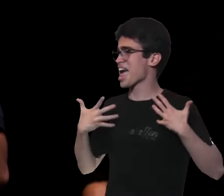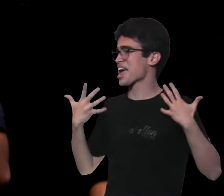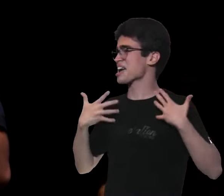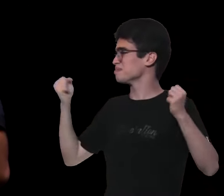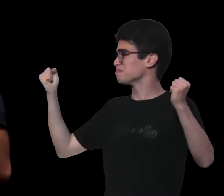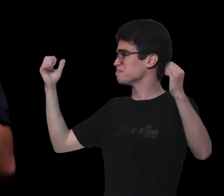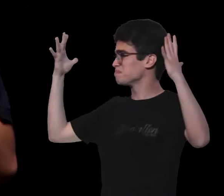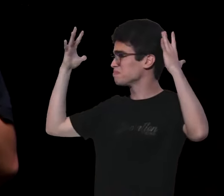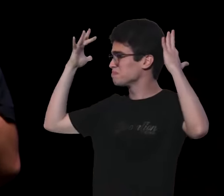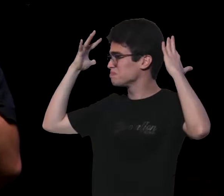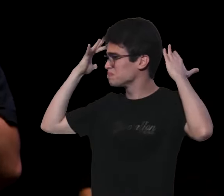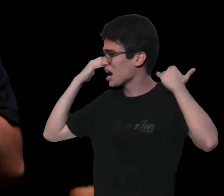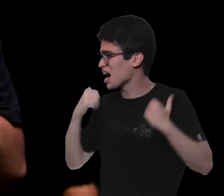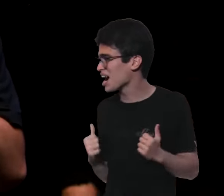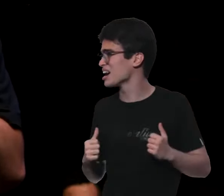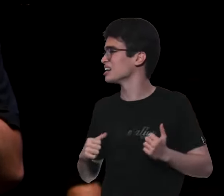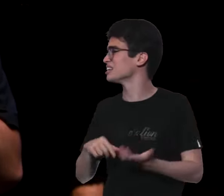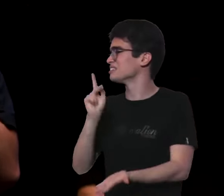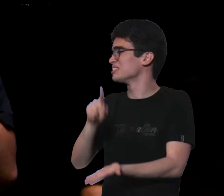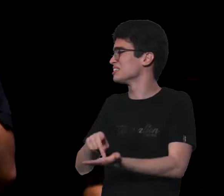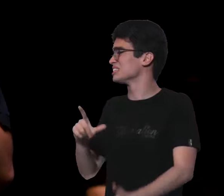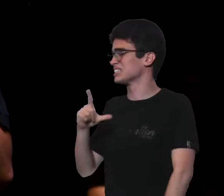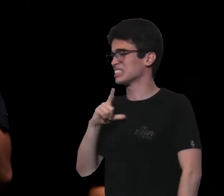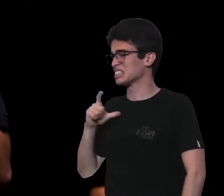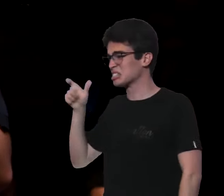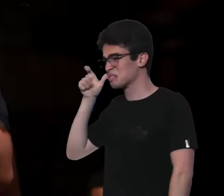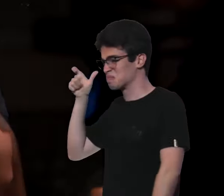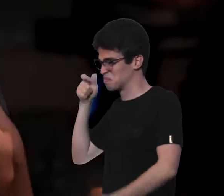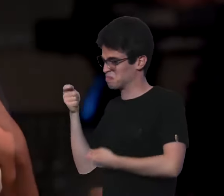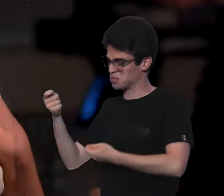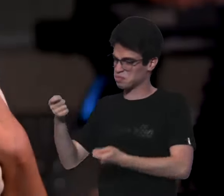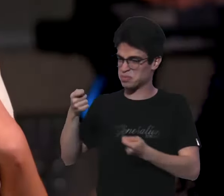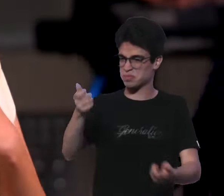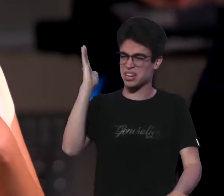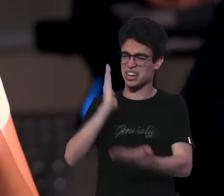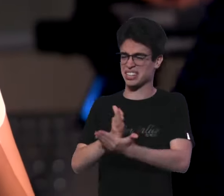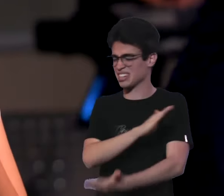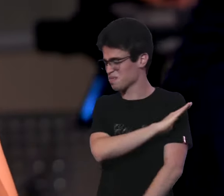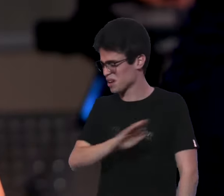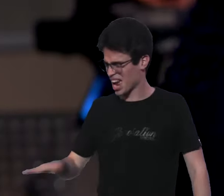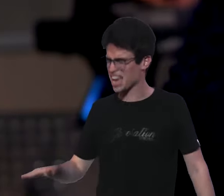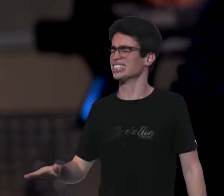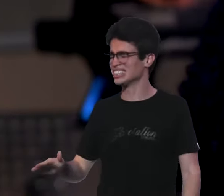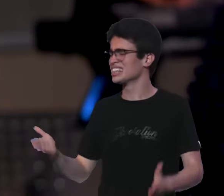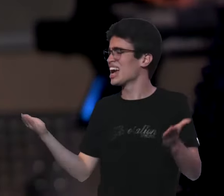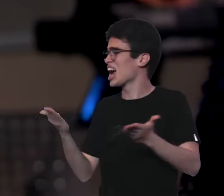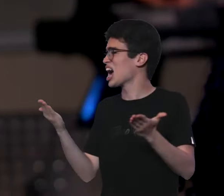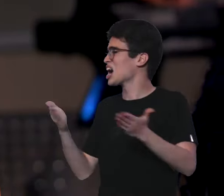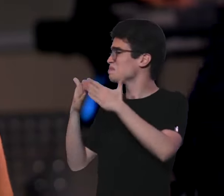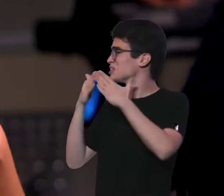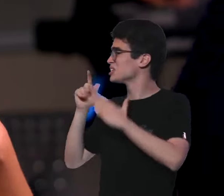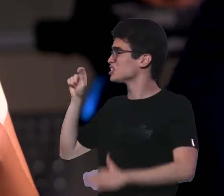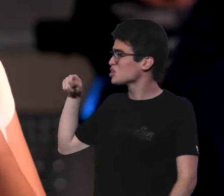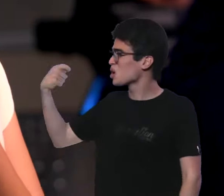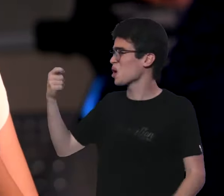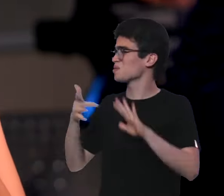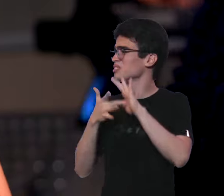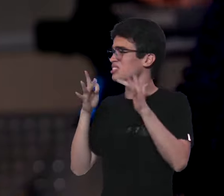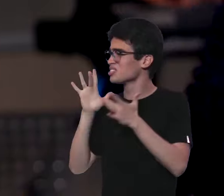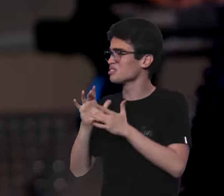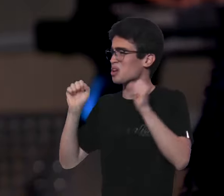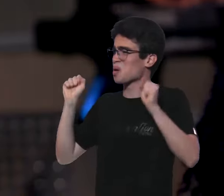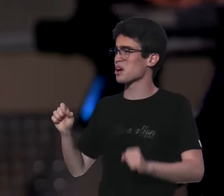Pai. Nós repreendemos toda ação do inimigo neste lugar e pedimos, Senhor, em nome de Jesus,